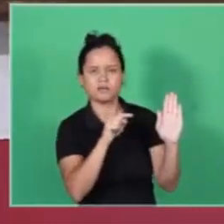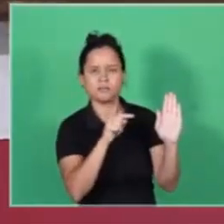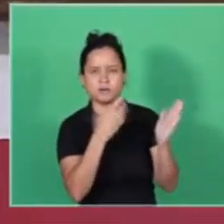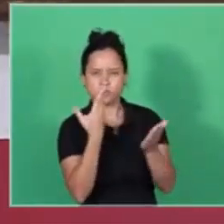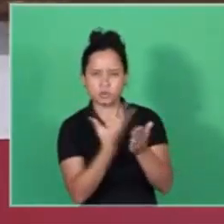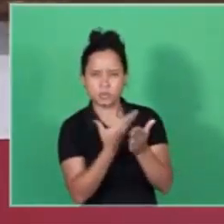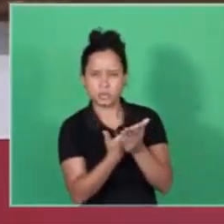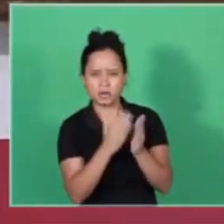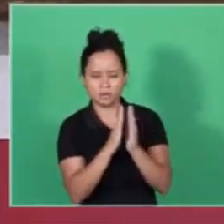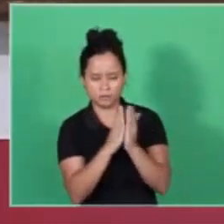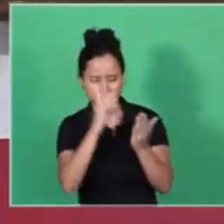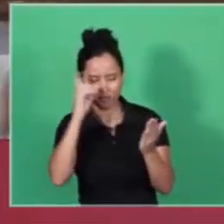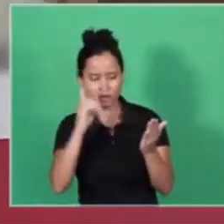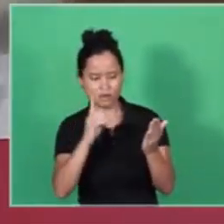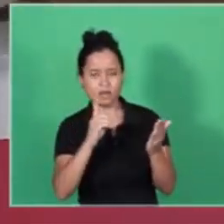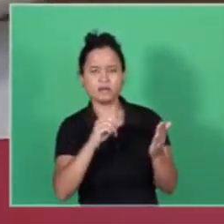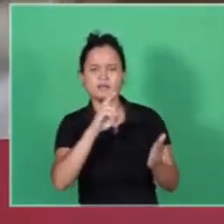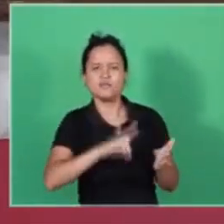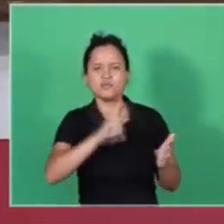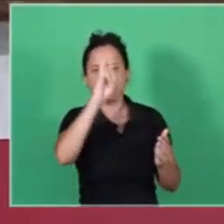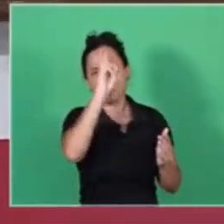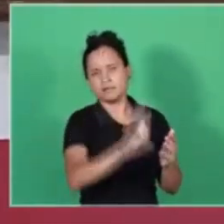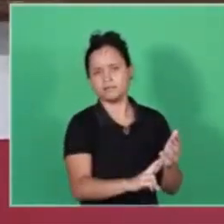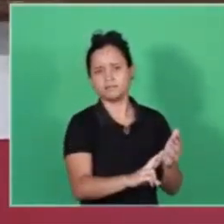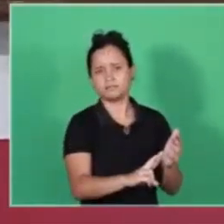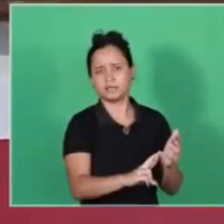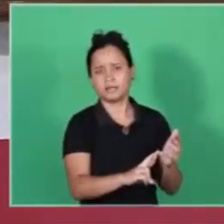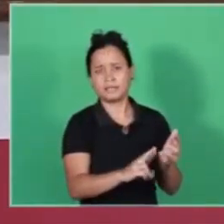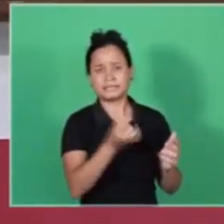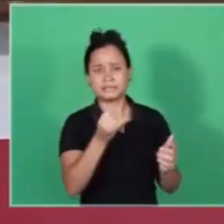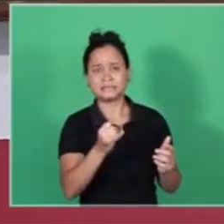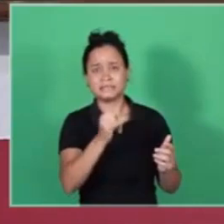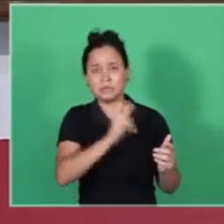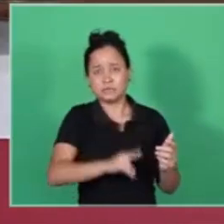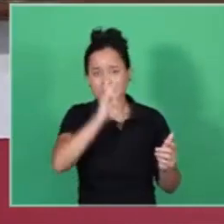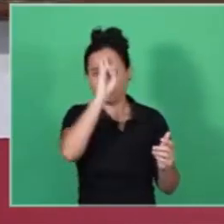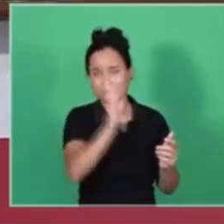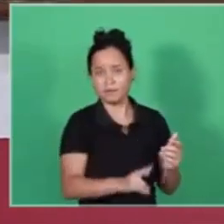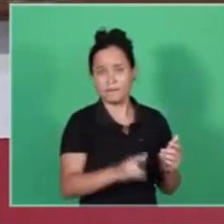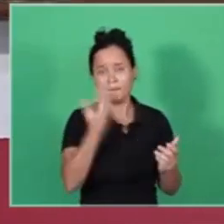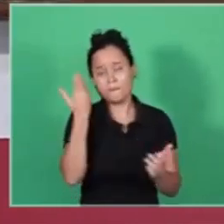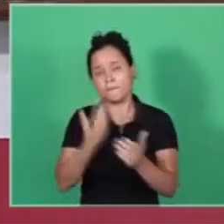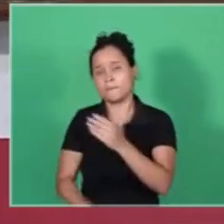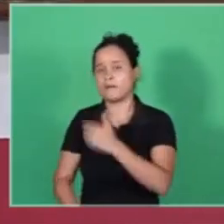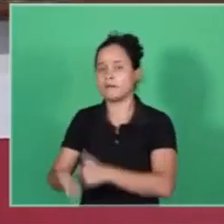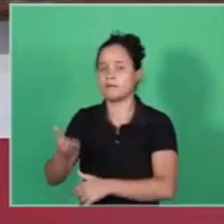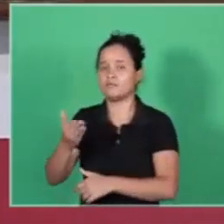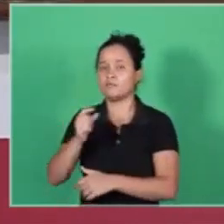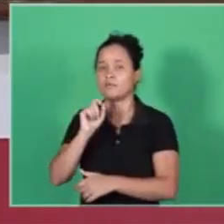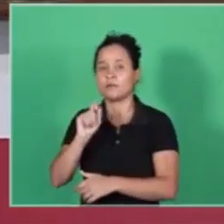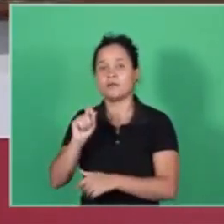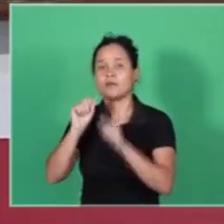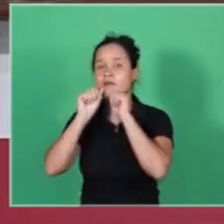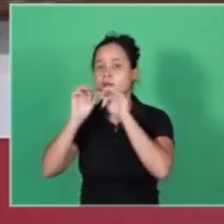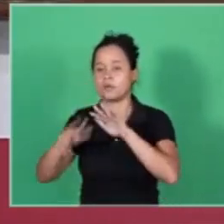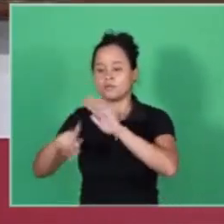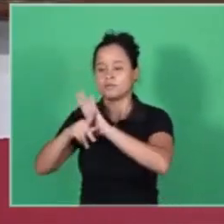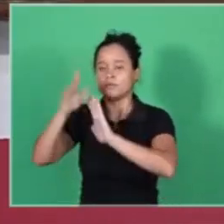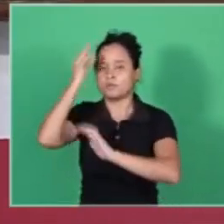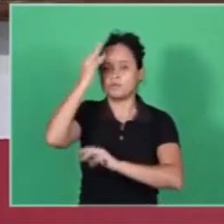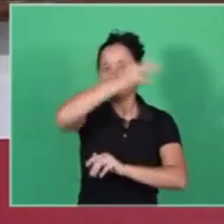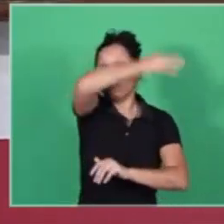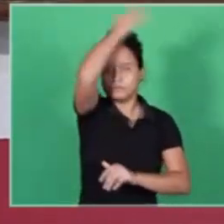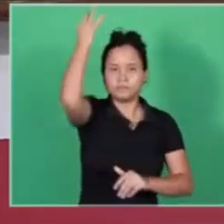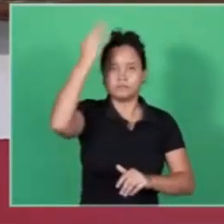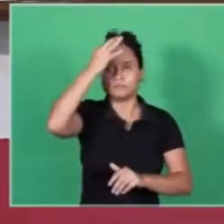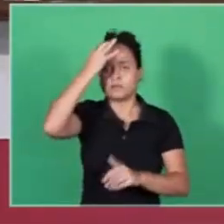ele tirou a bênção do Espírito Santo, tirou a bênção da fé. Aí tem que definir fé. Como ele não tem mais fé, ele pega a filosofia para definir